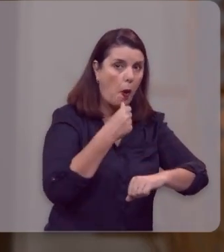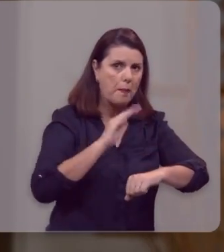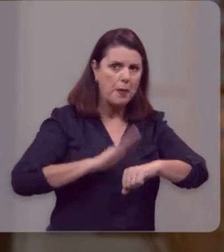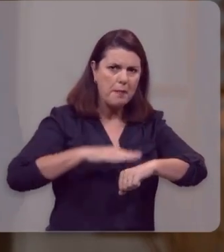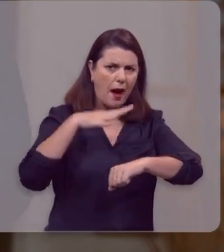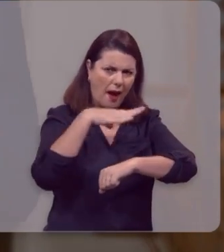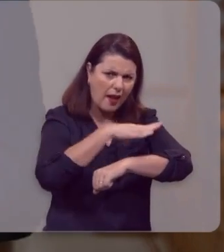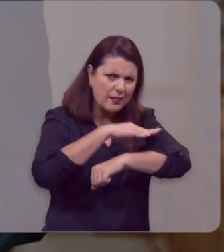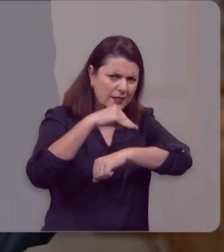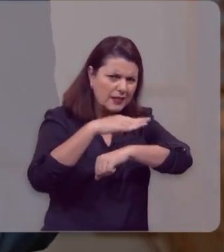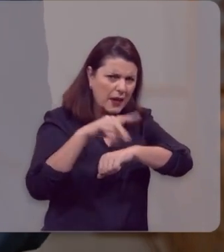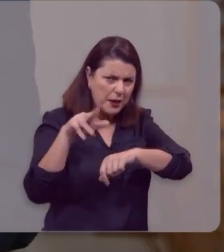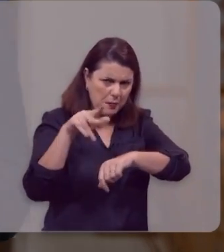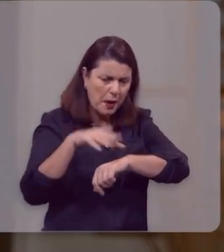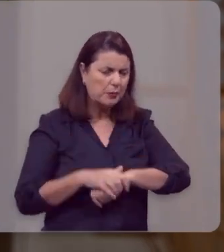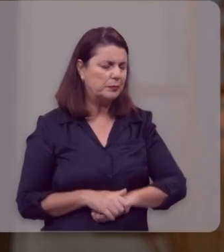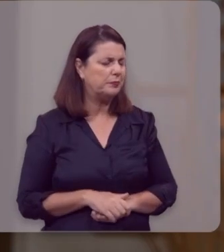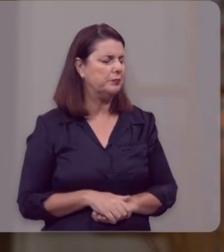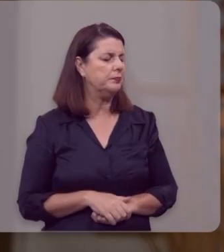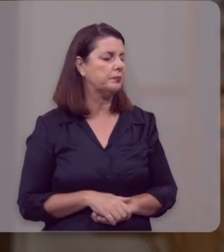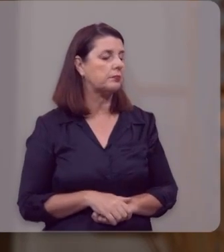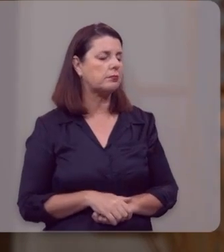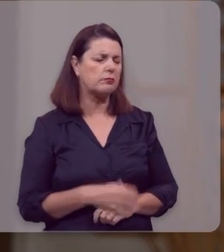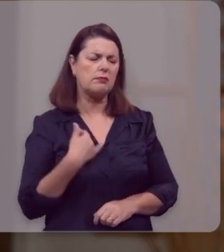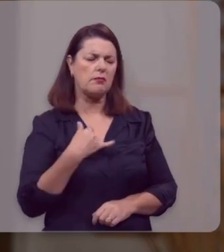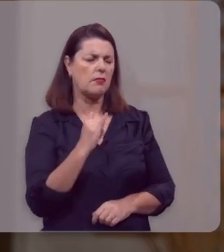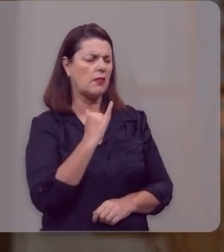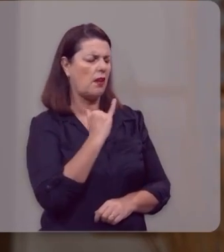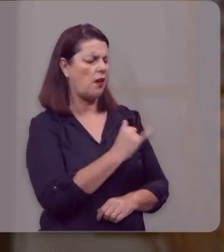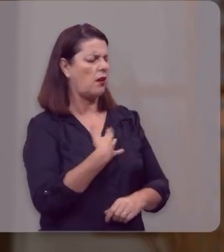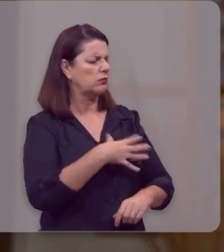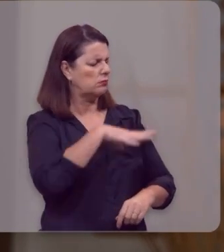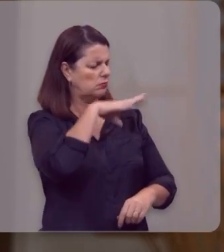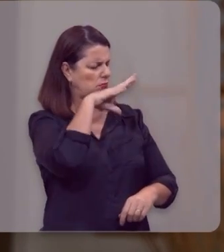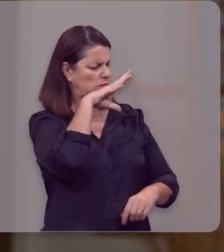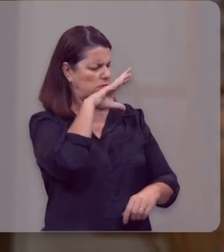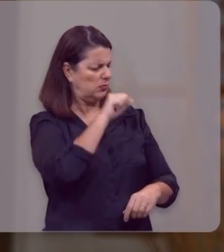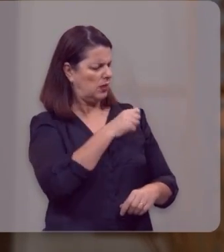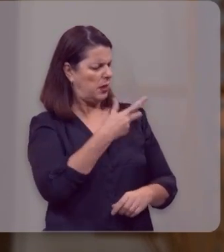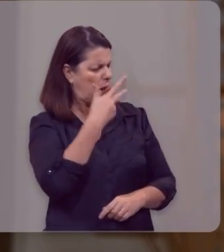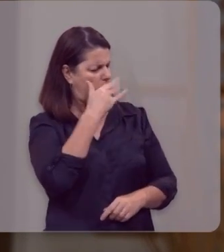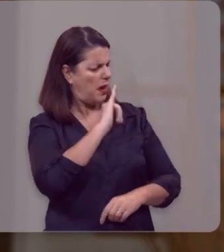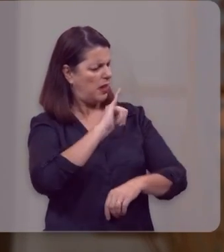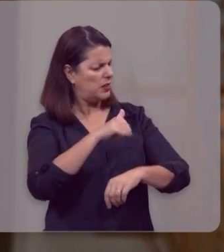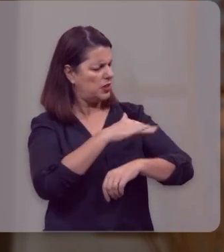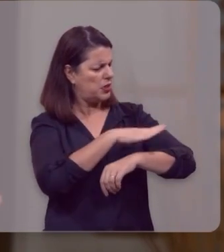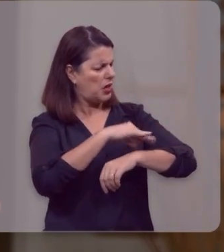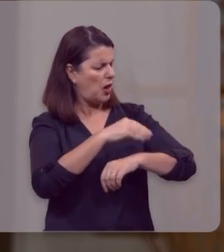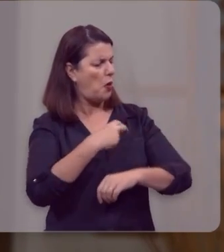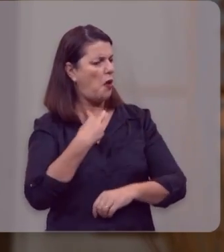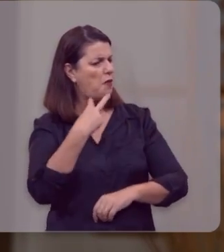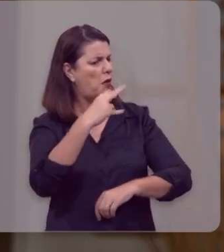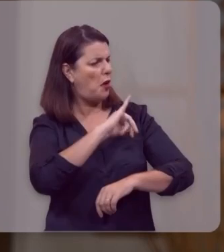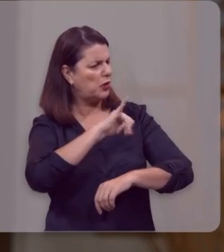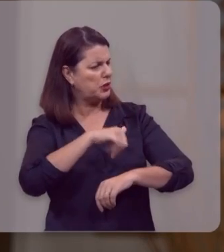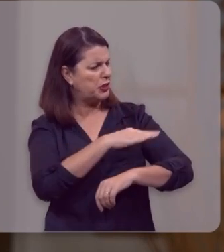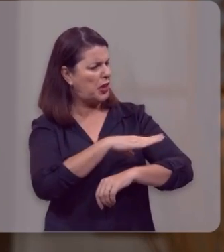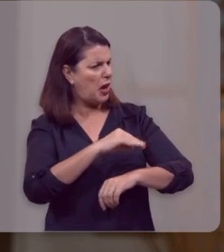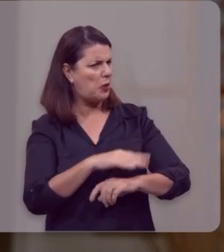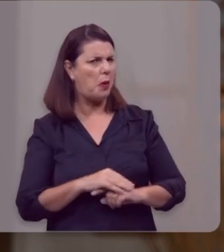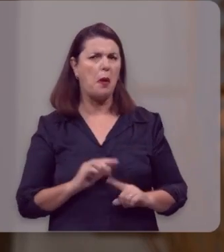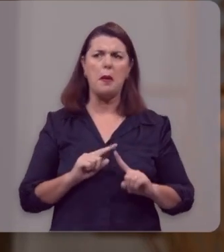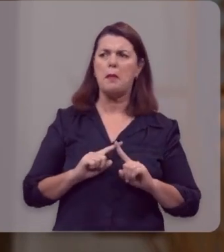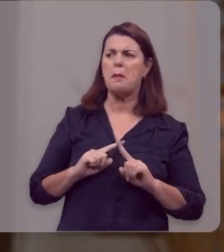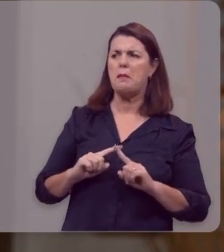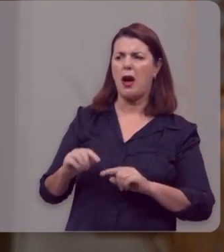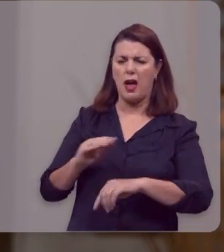mais peludo, ele dizia, o cheiro é de Jacó, a voz é de Jacó, mas